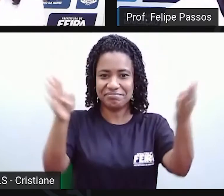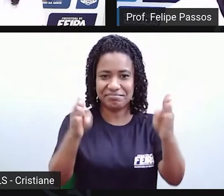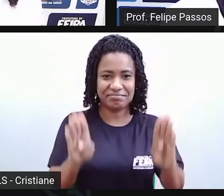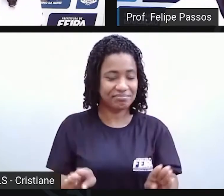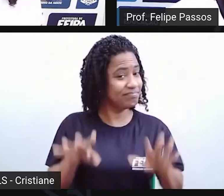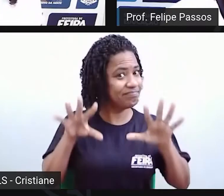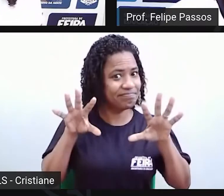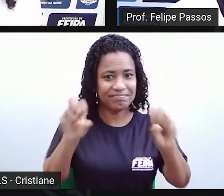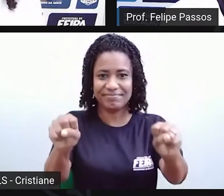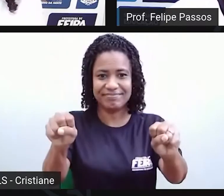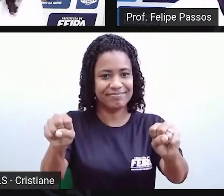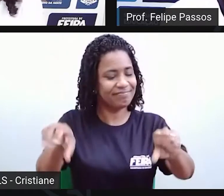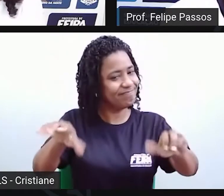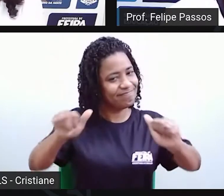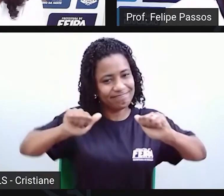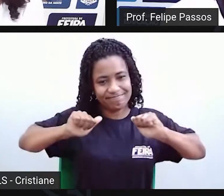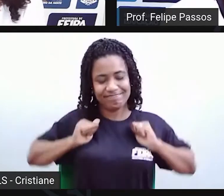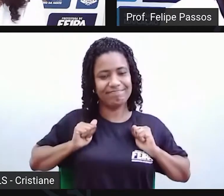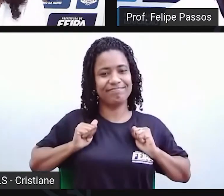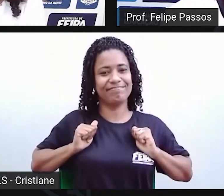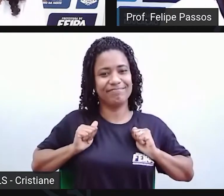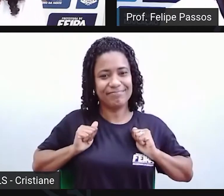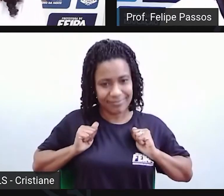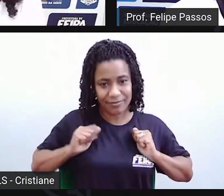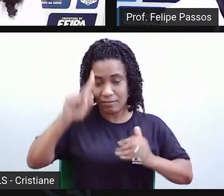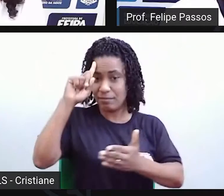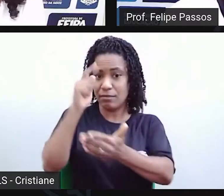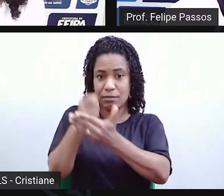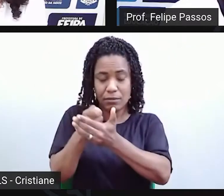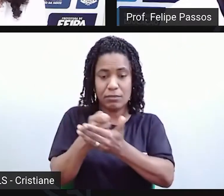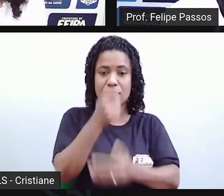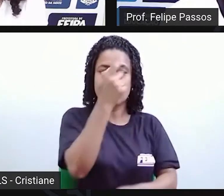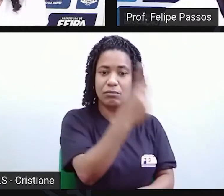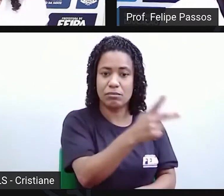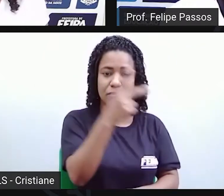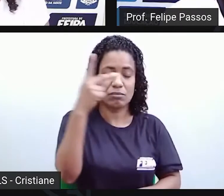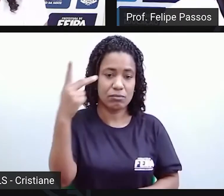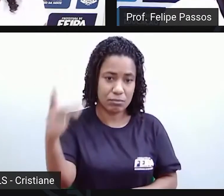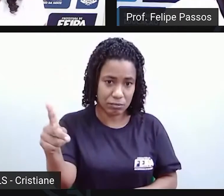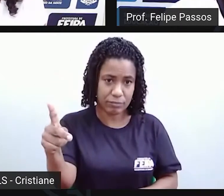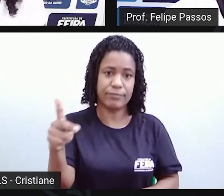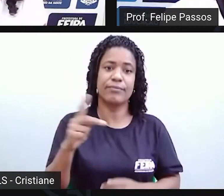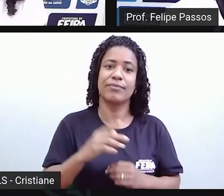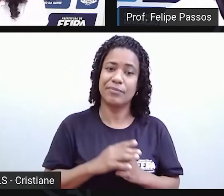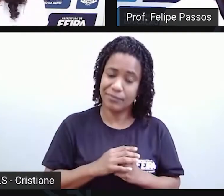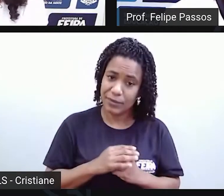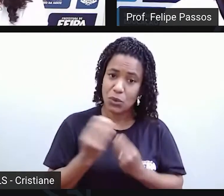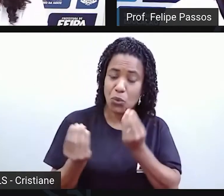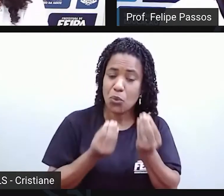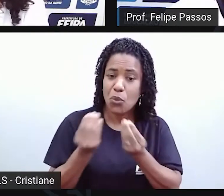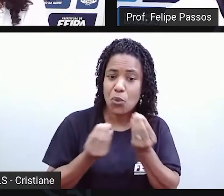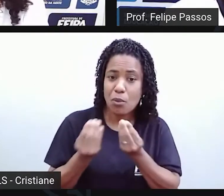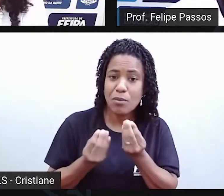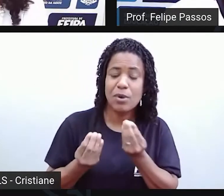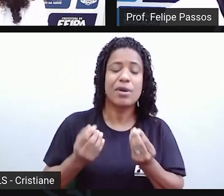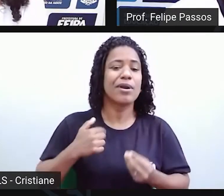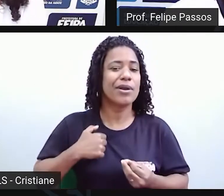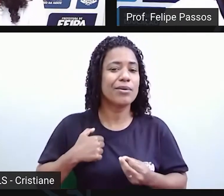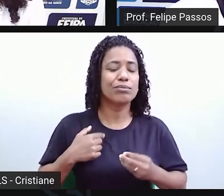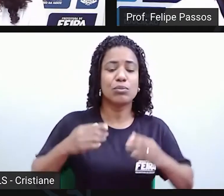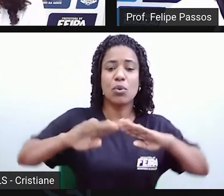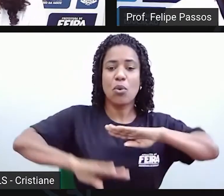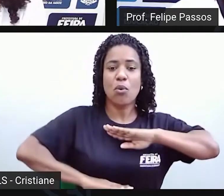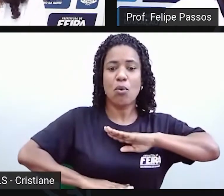E cabe a cada pessoa decidir como e de que maneiras quer aparecer com esse corpo